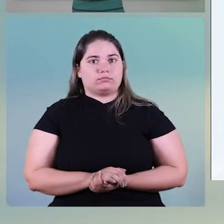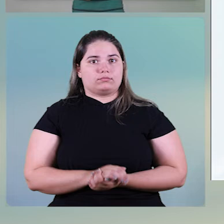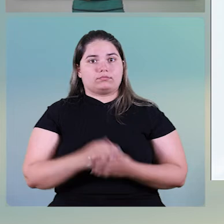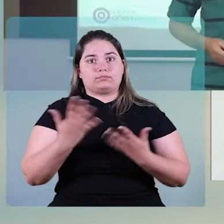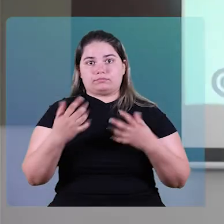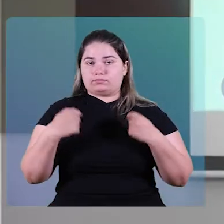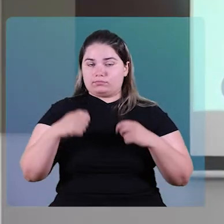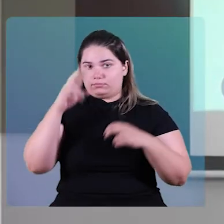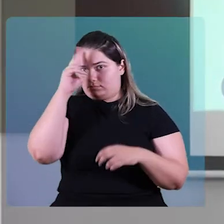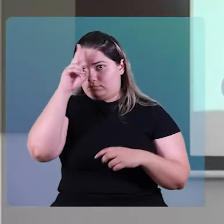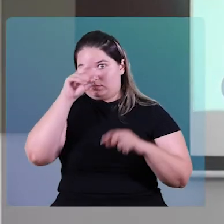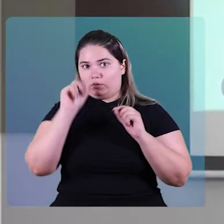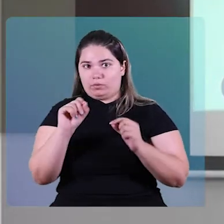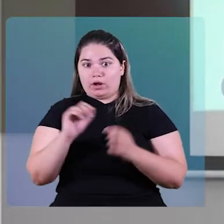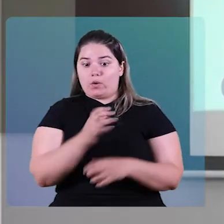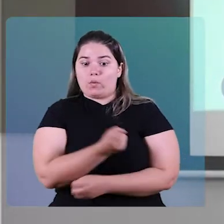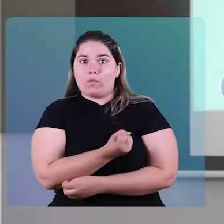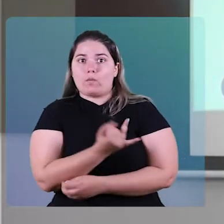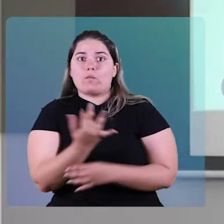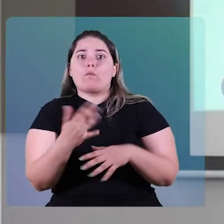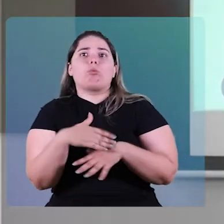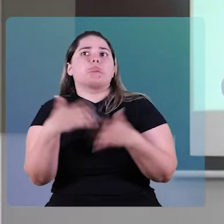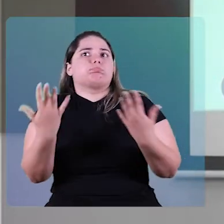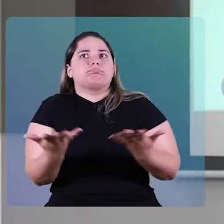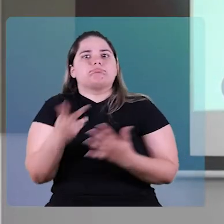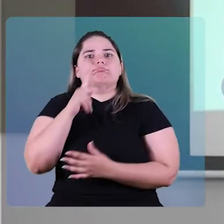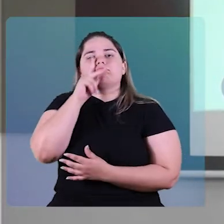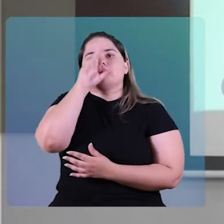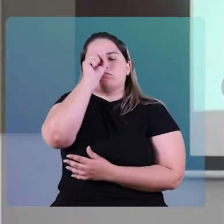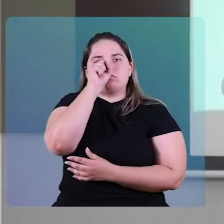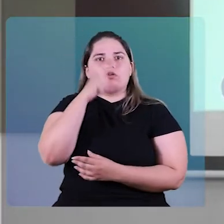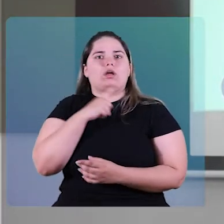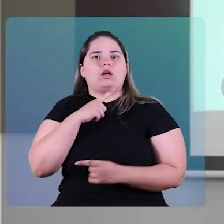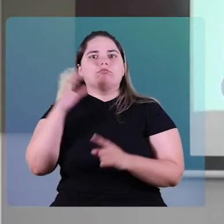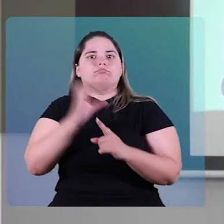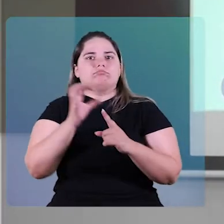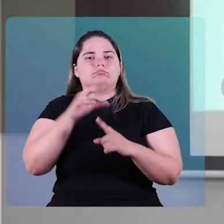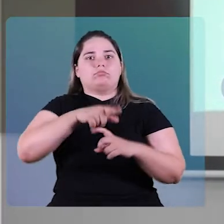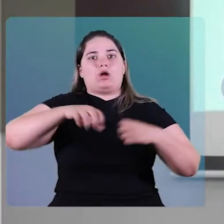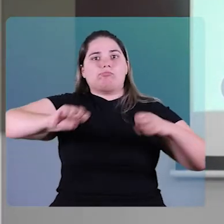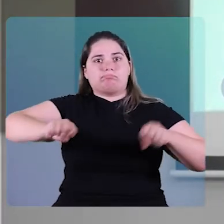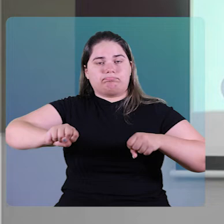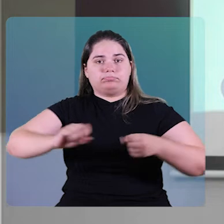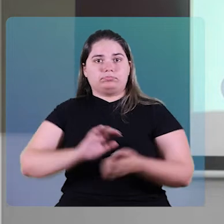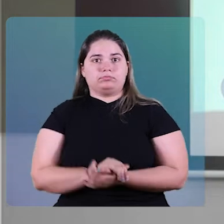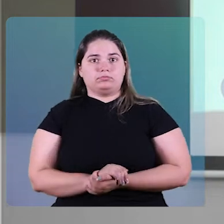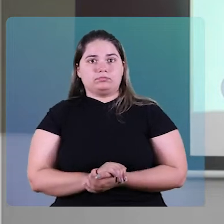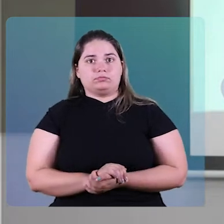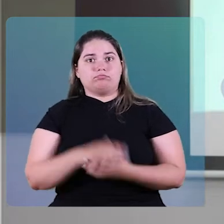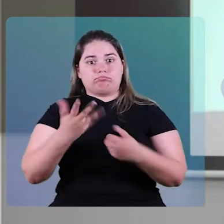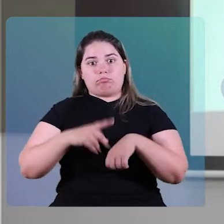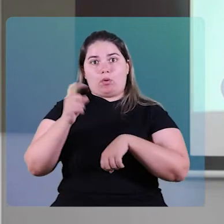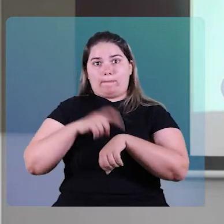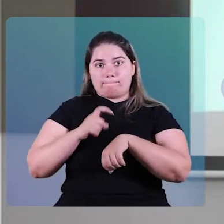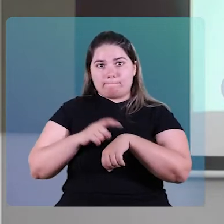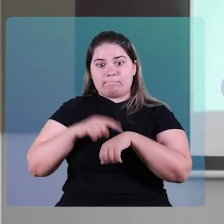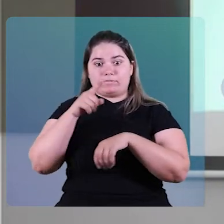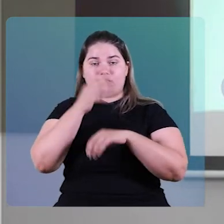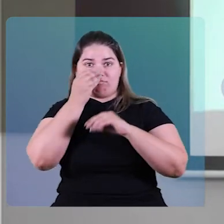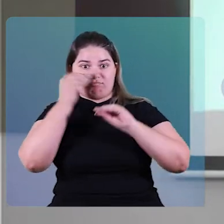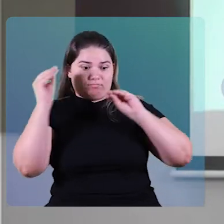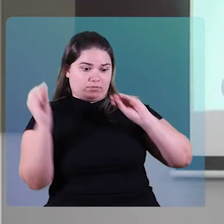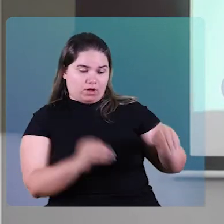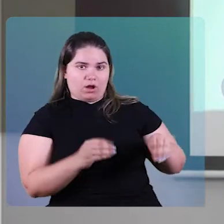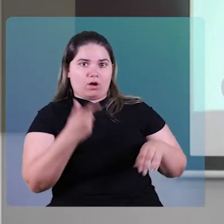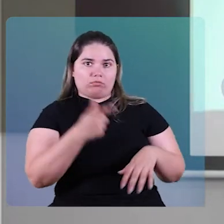lembrar do seguinte: quais as forças que atuam na moto ou nas motos a partir do instante em que elas